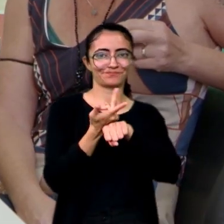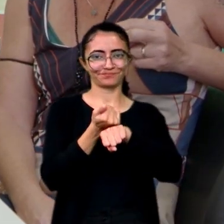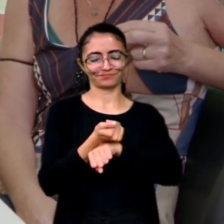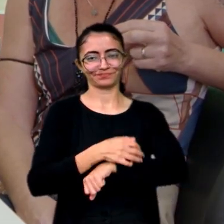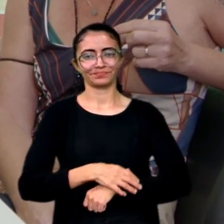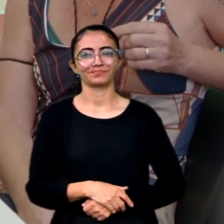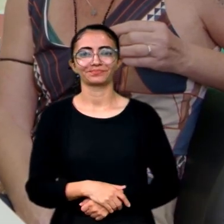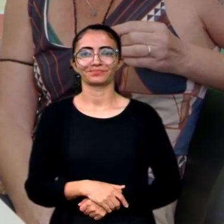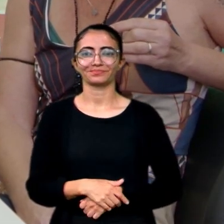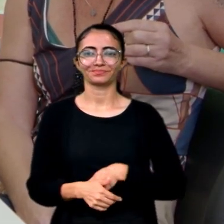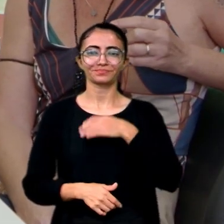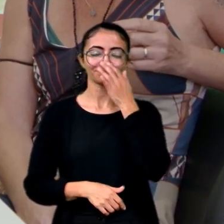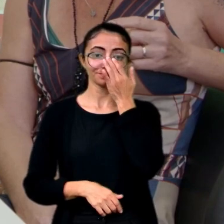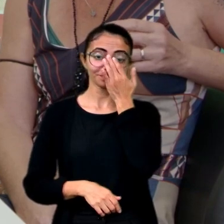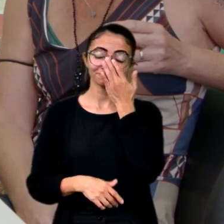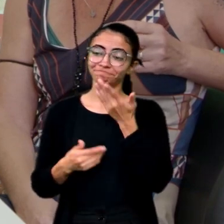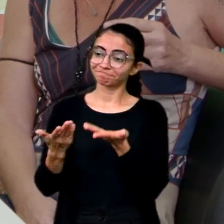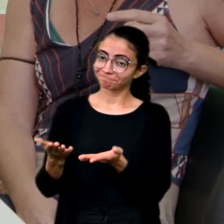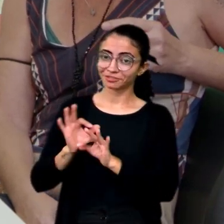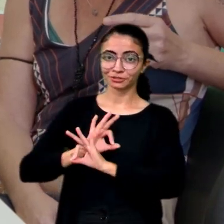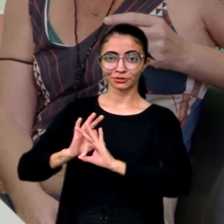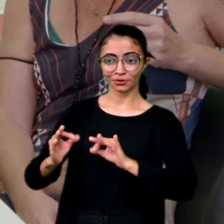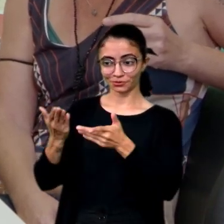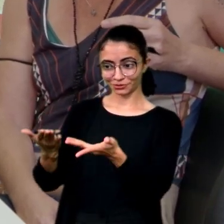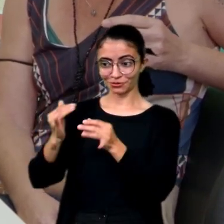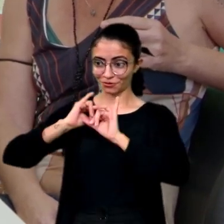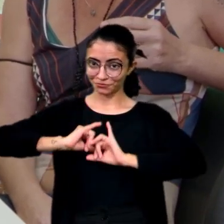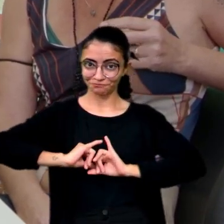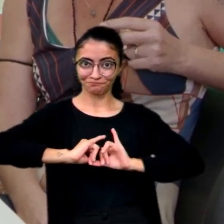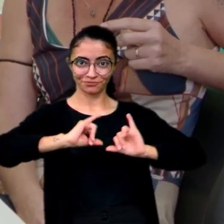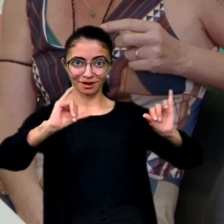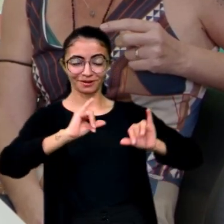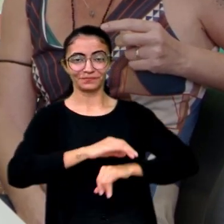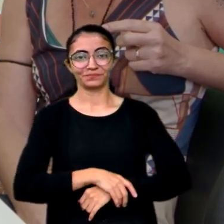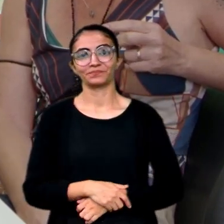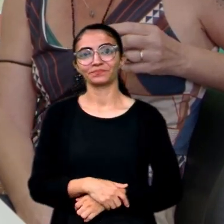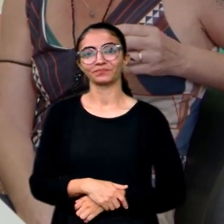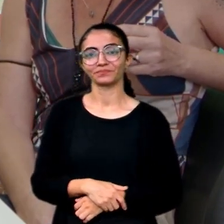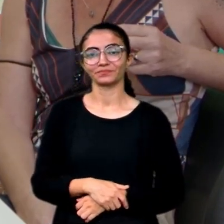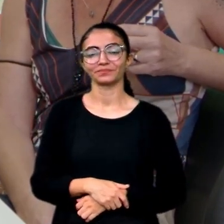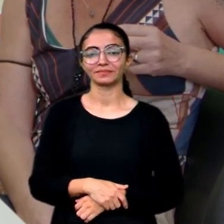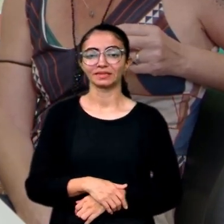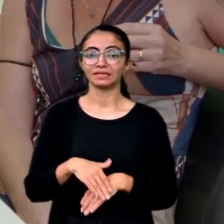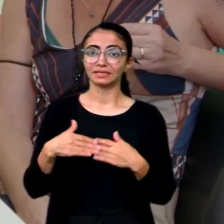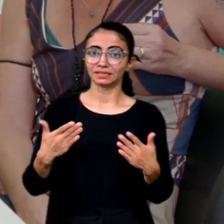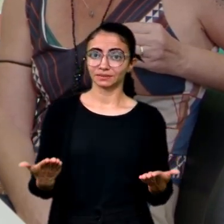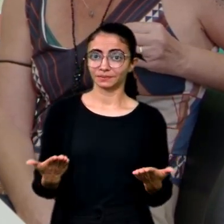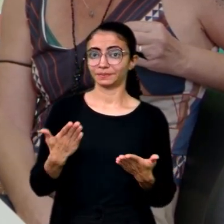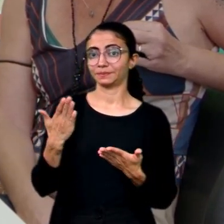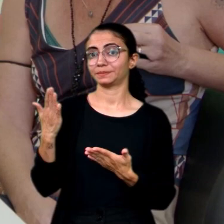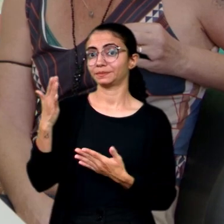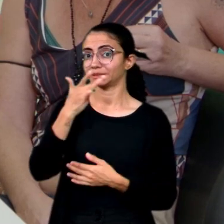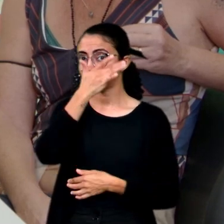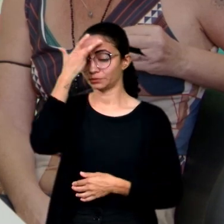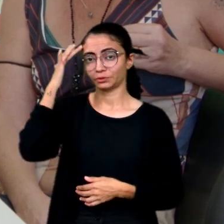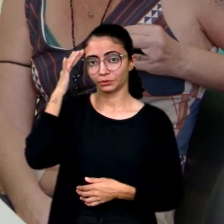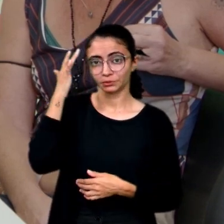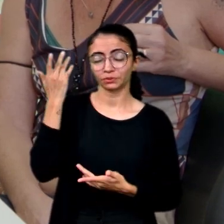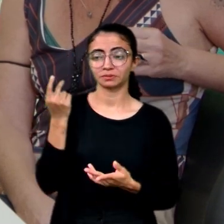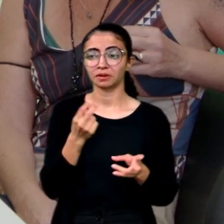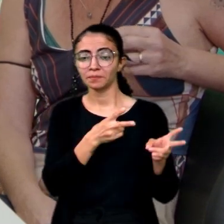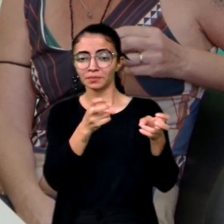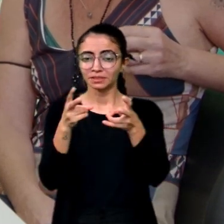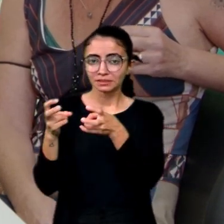achei ótimo o seu recado. E aí, assim, para que as pessoas até possam visualizar muito dessas coisas